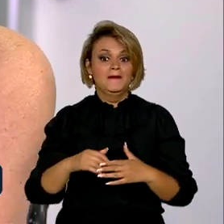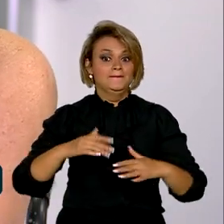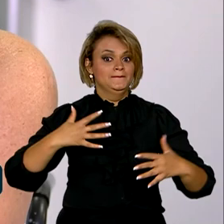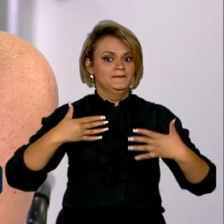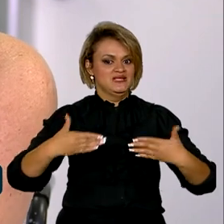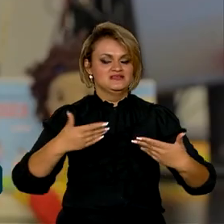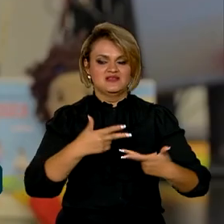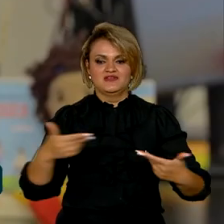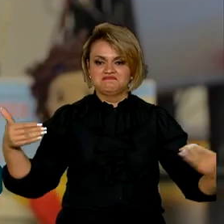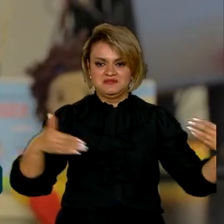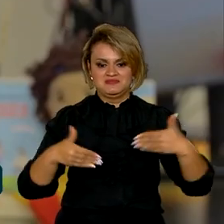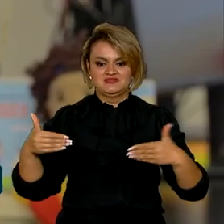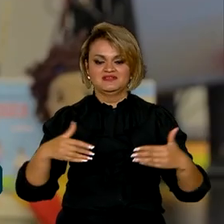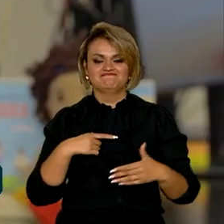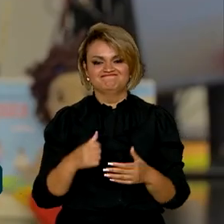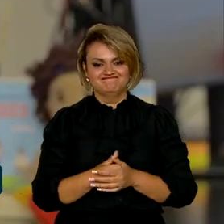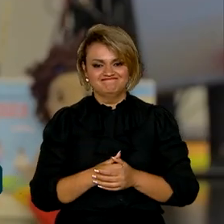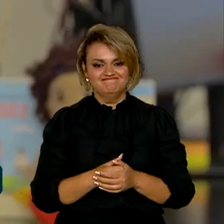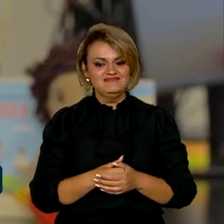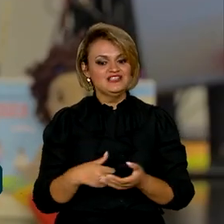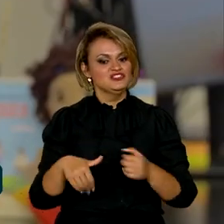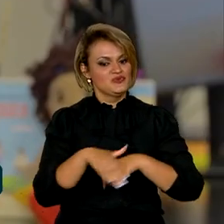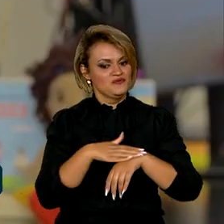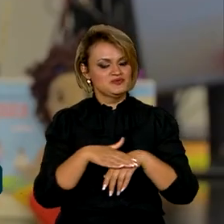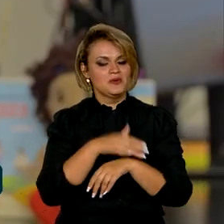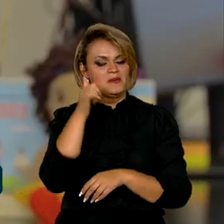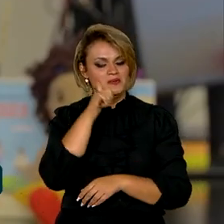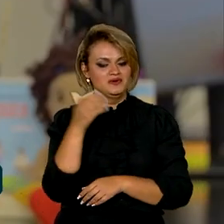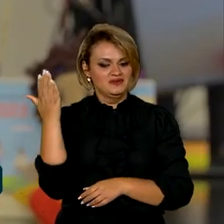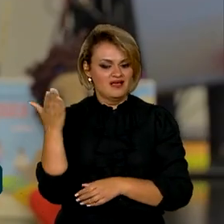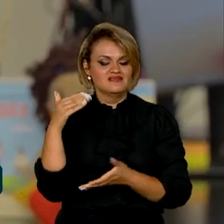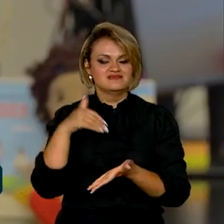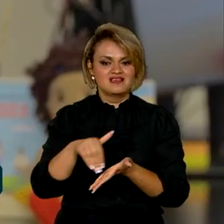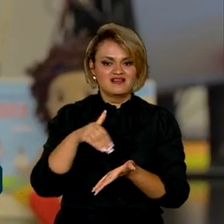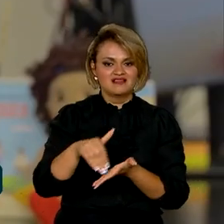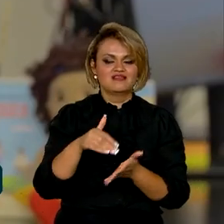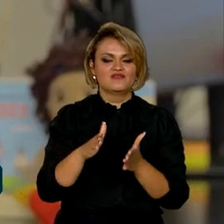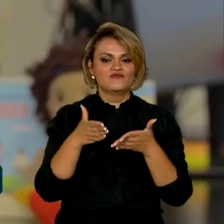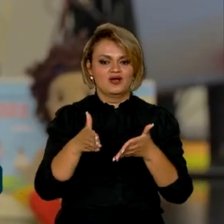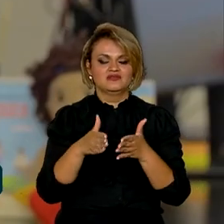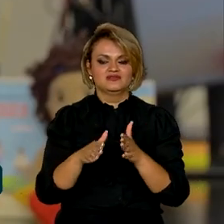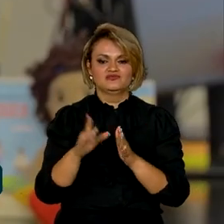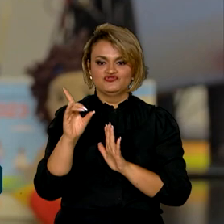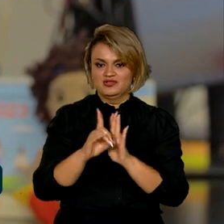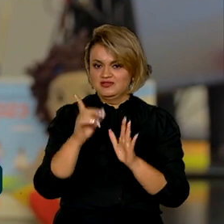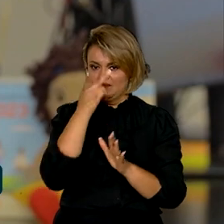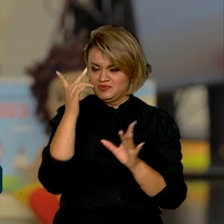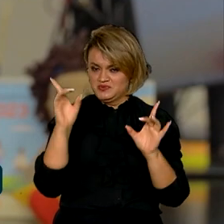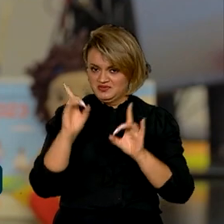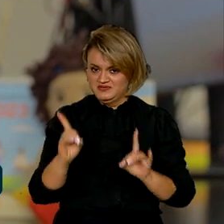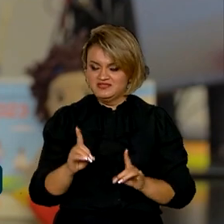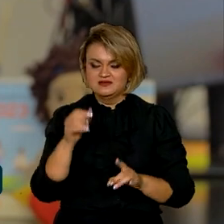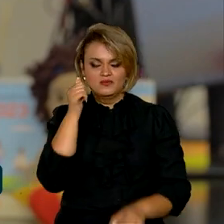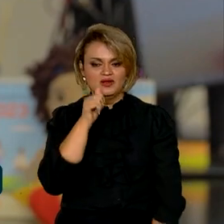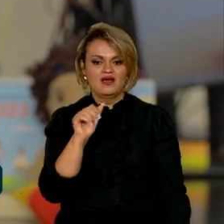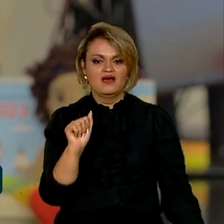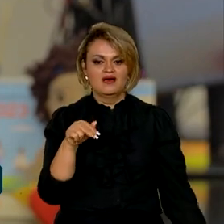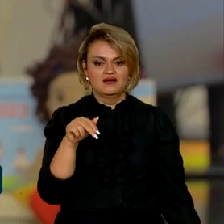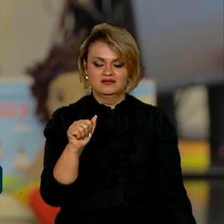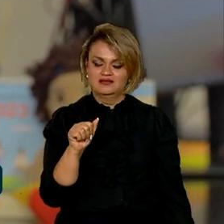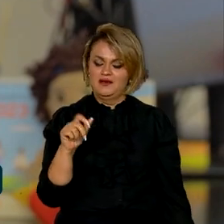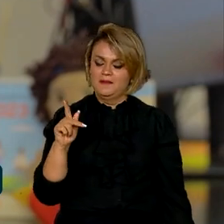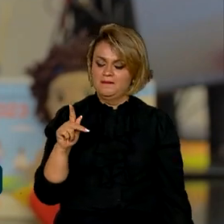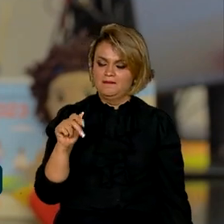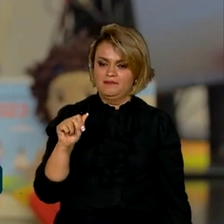ministérios envolvidos. Nós conversamos com a Secretária Nacional dos Direitos da Pessoa com Deficiência, Ana Paula Feminella.